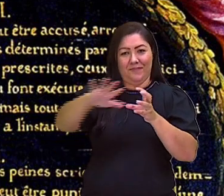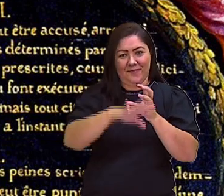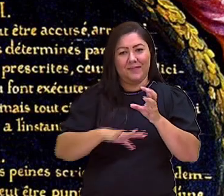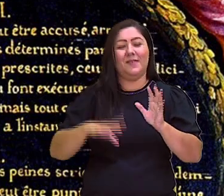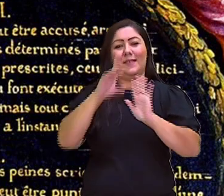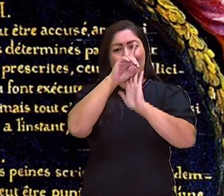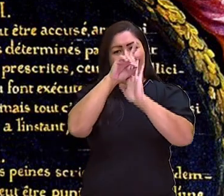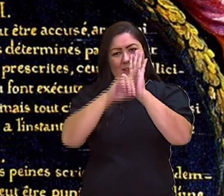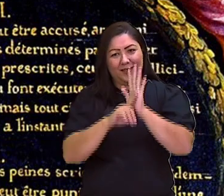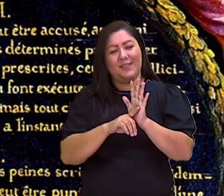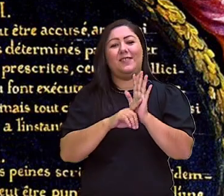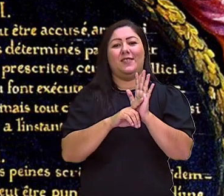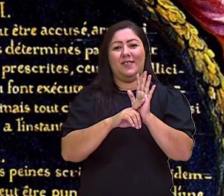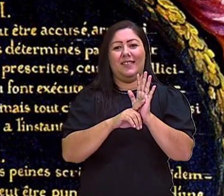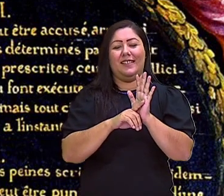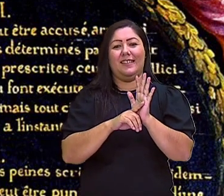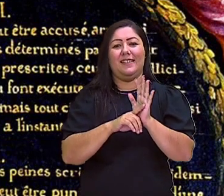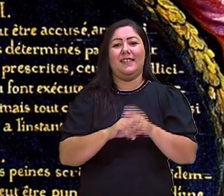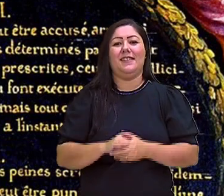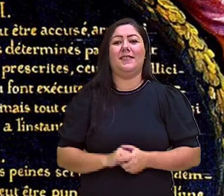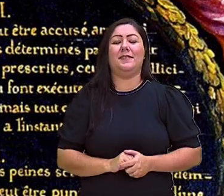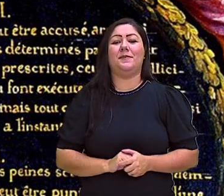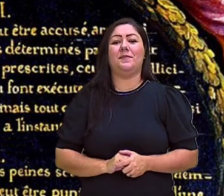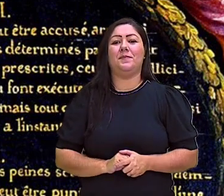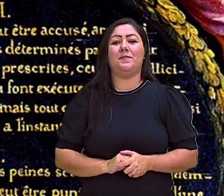os Direitos Universais.